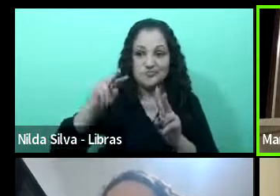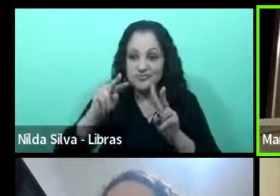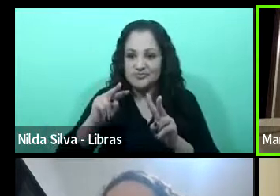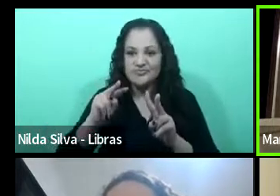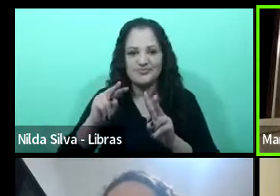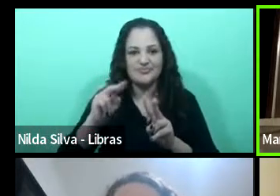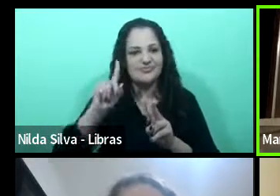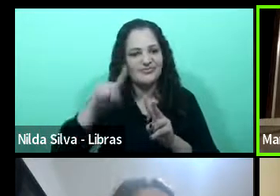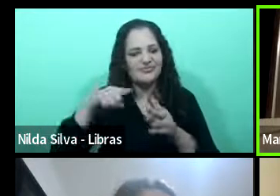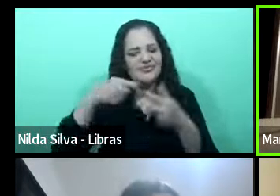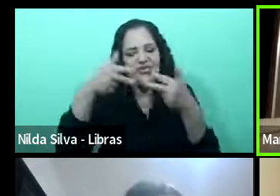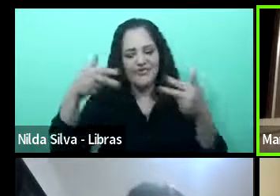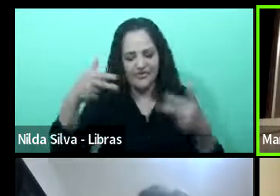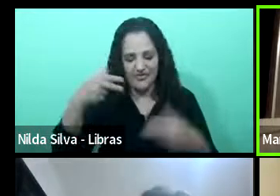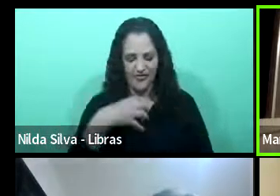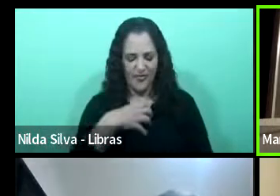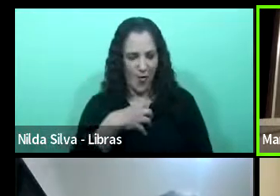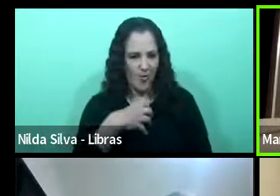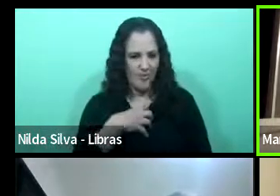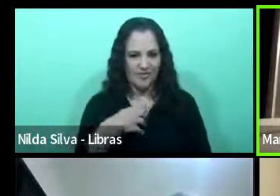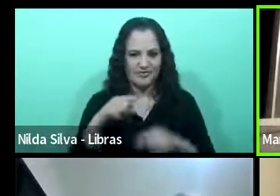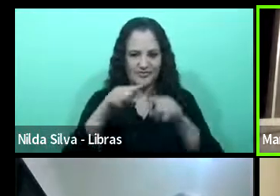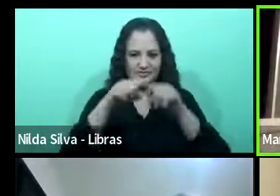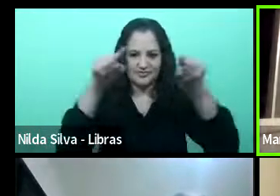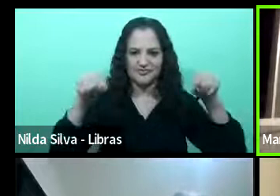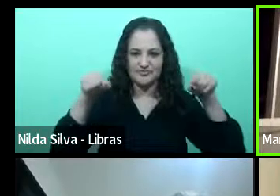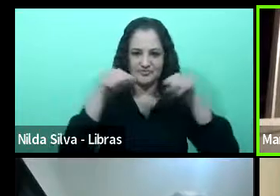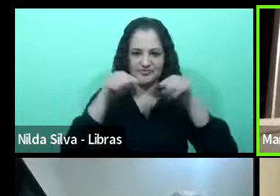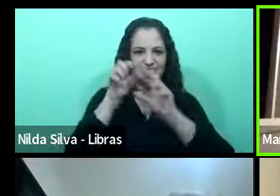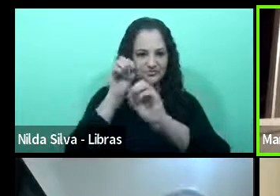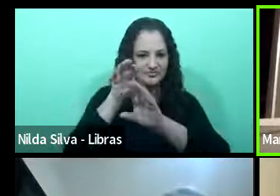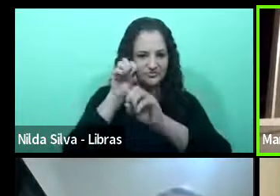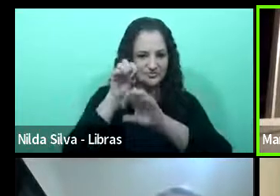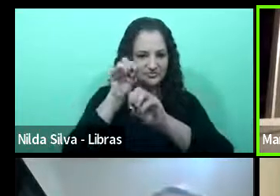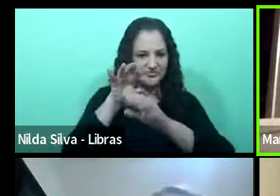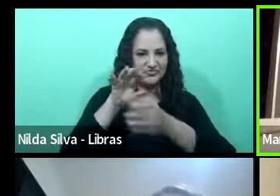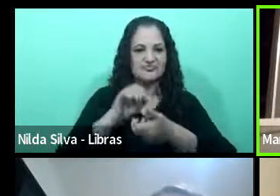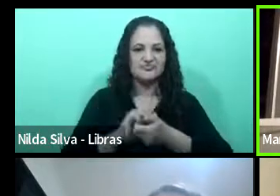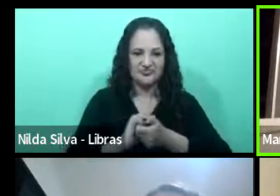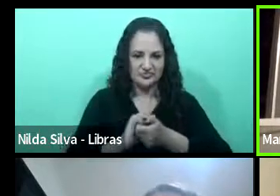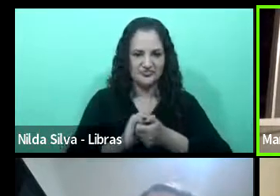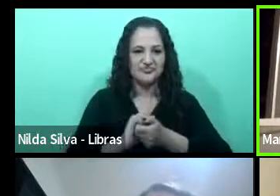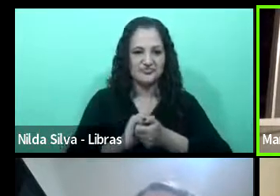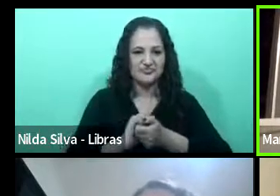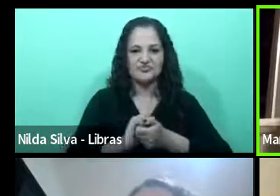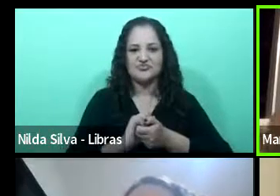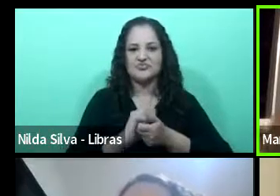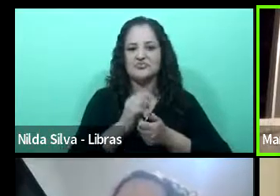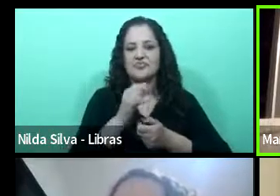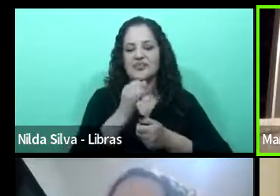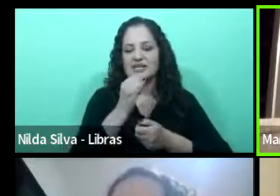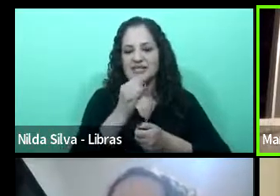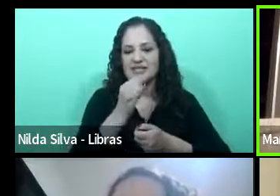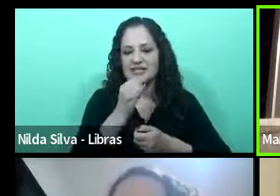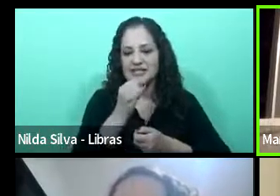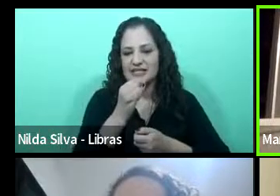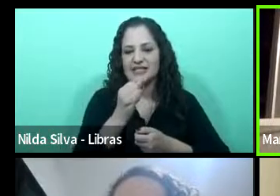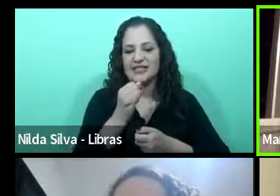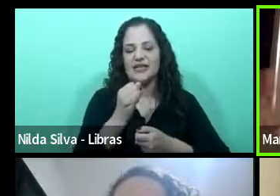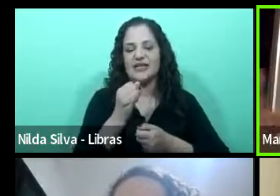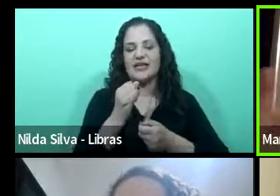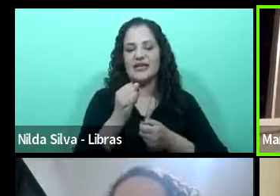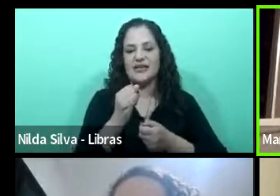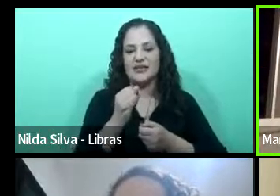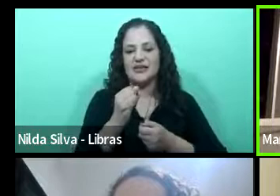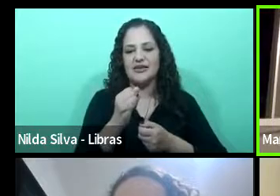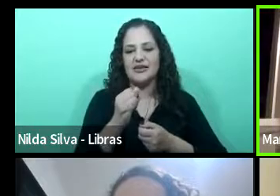Quando você traz numa sala de aula um vinil, por exemplo, que eu trouxe aqui, né? O